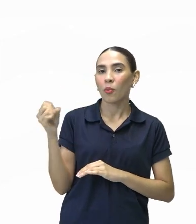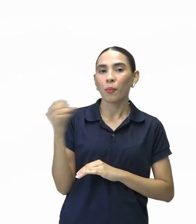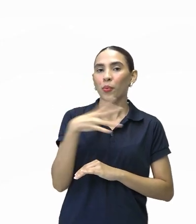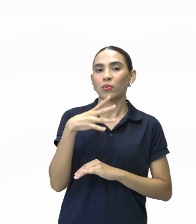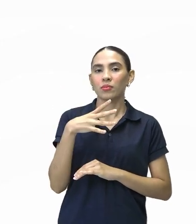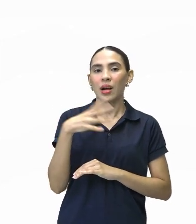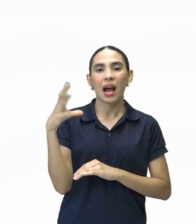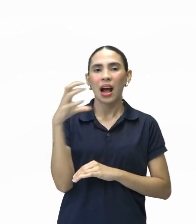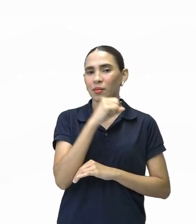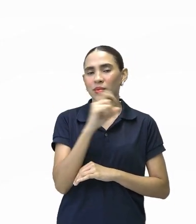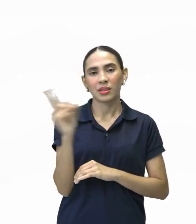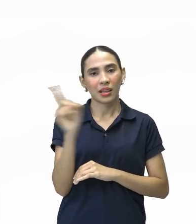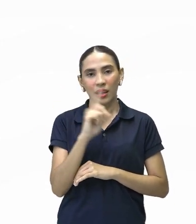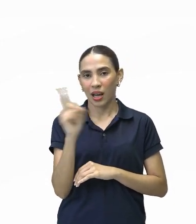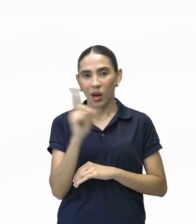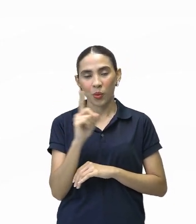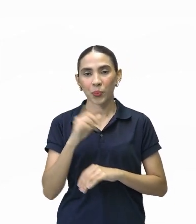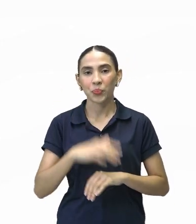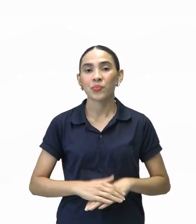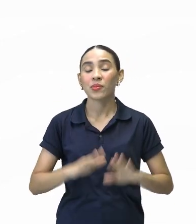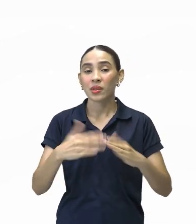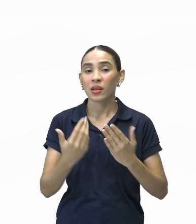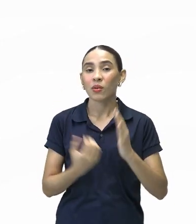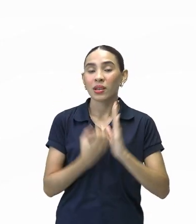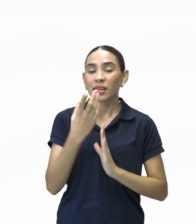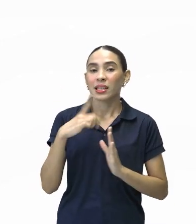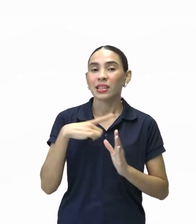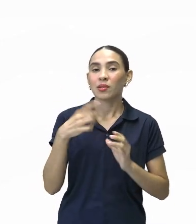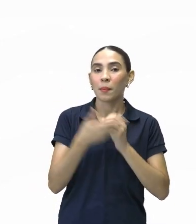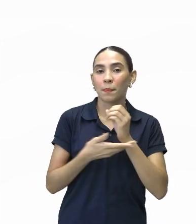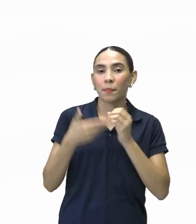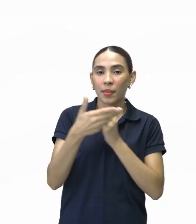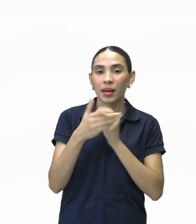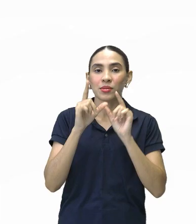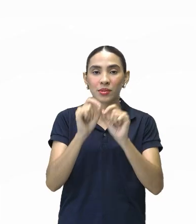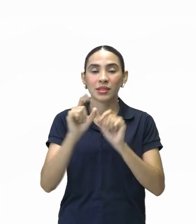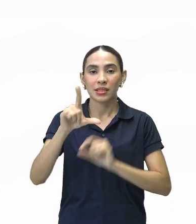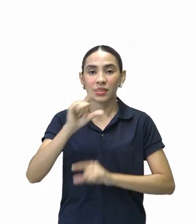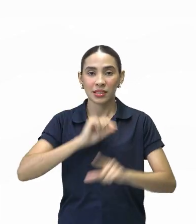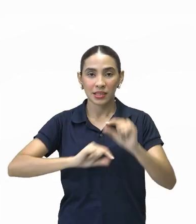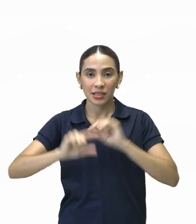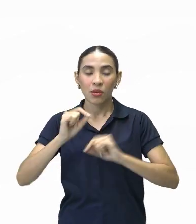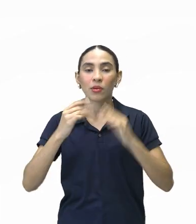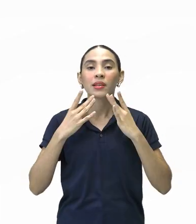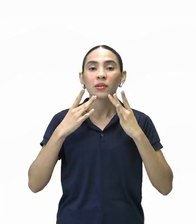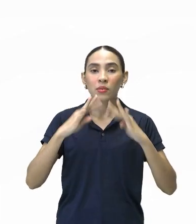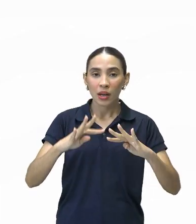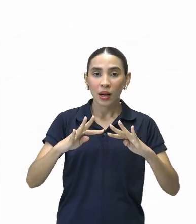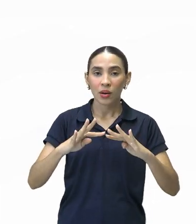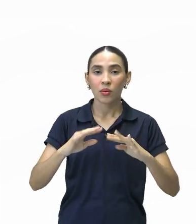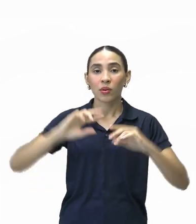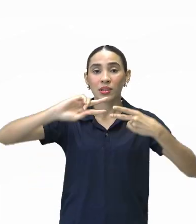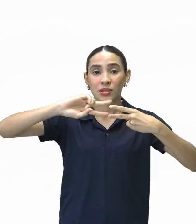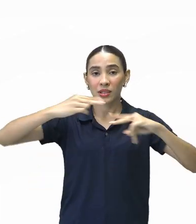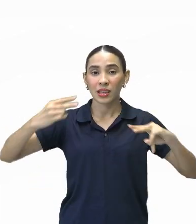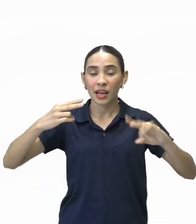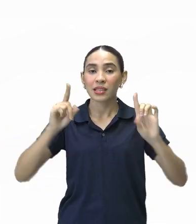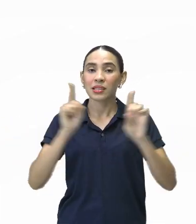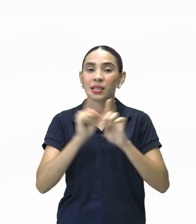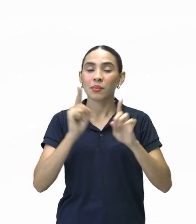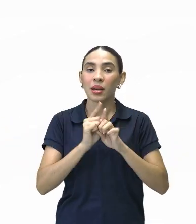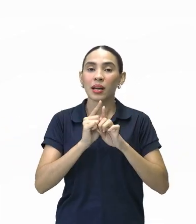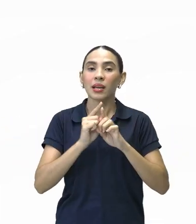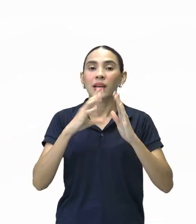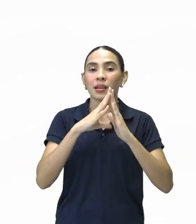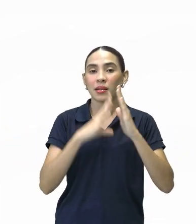para o dia. Ela é criada baseada na seleção natural, na genética e nas